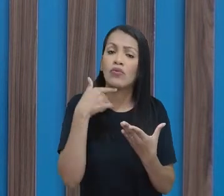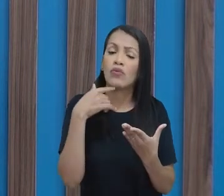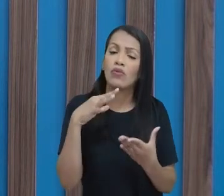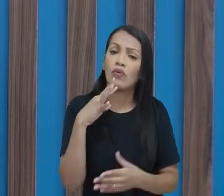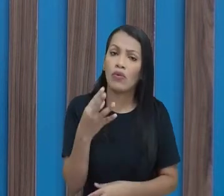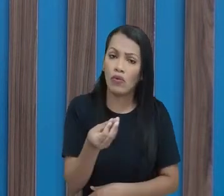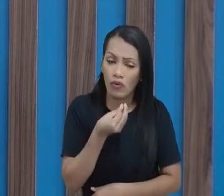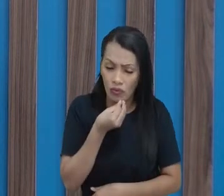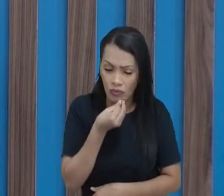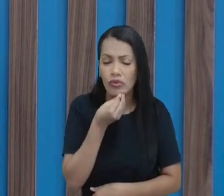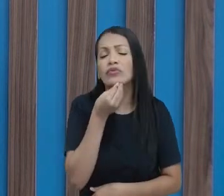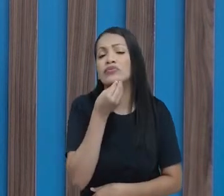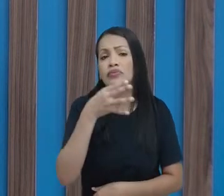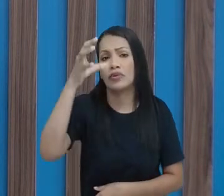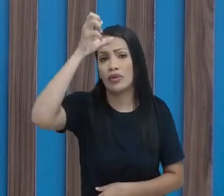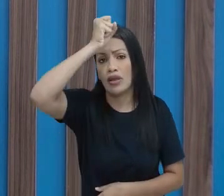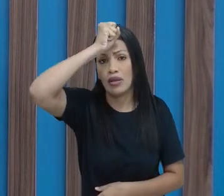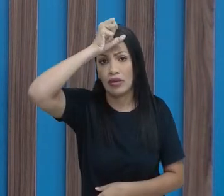da